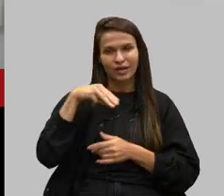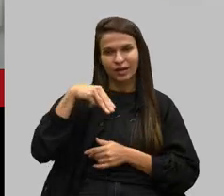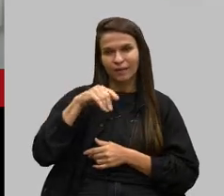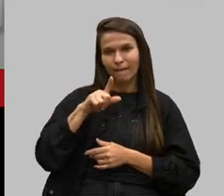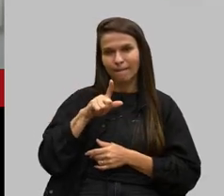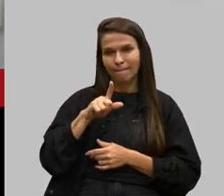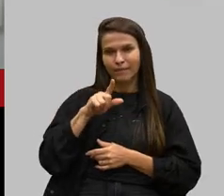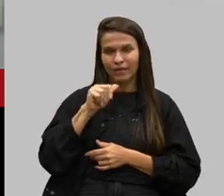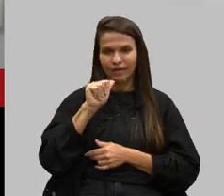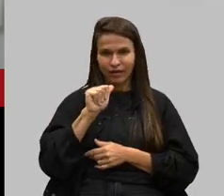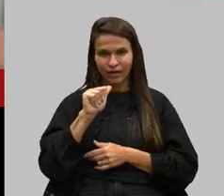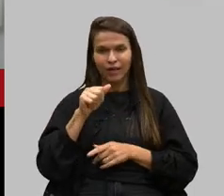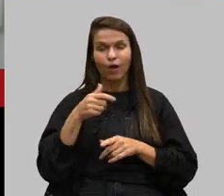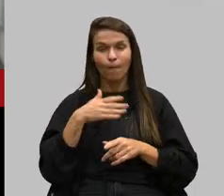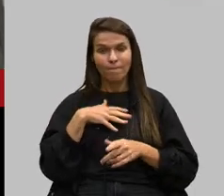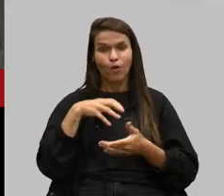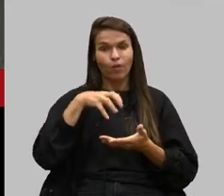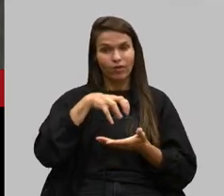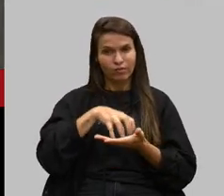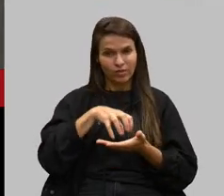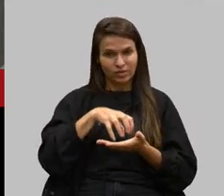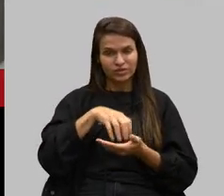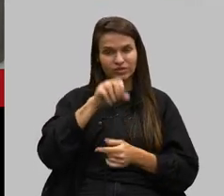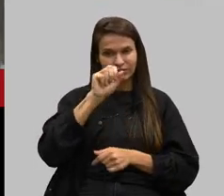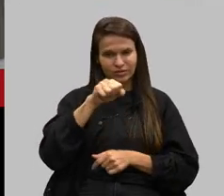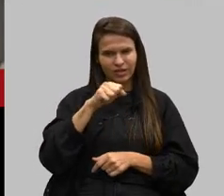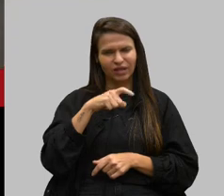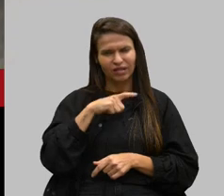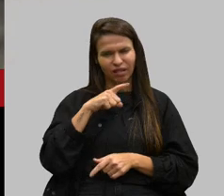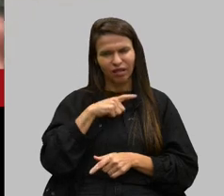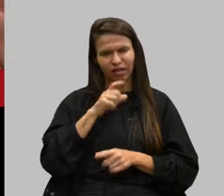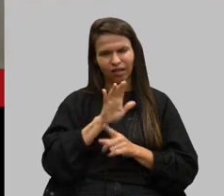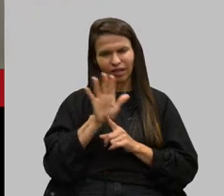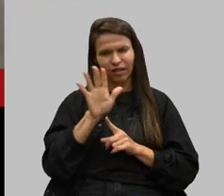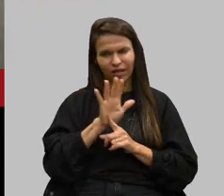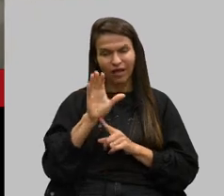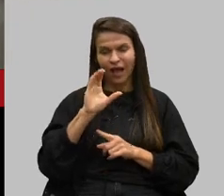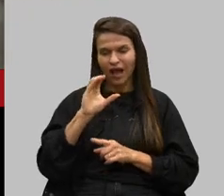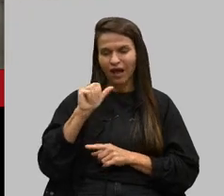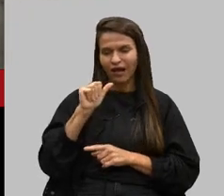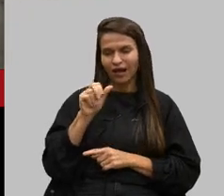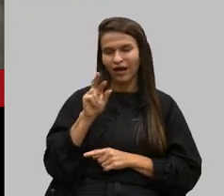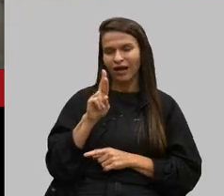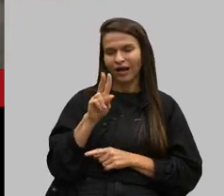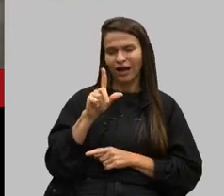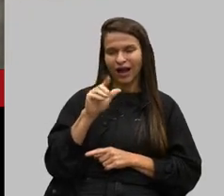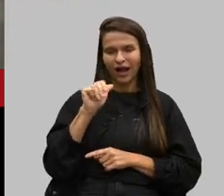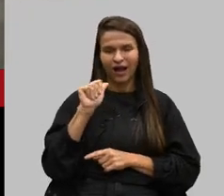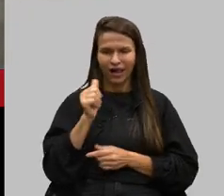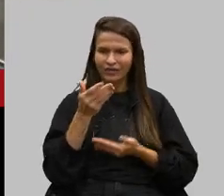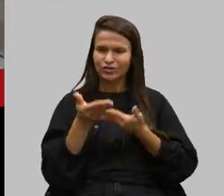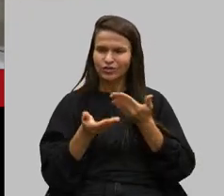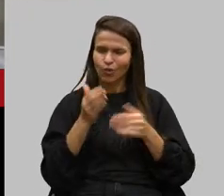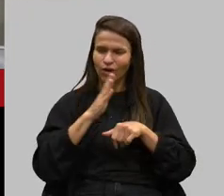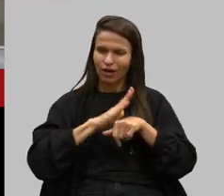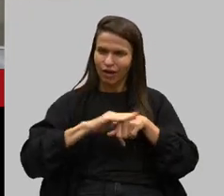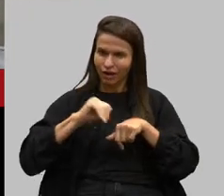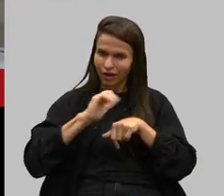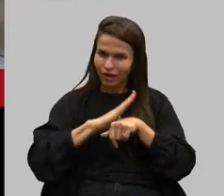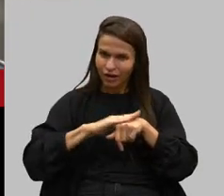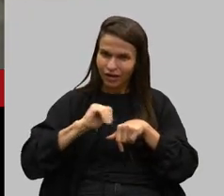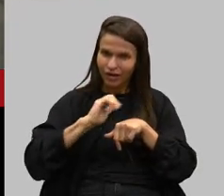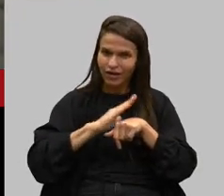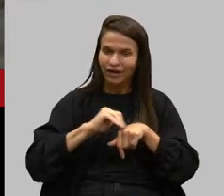o meu gabinete esse sim demanda muito a Carla essa atende com todo carinho com